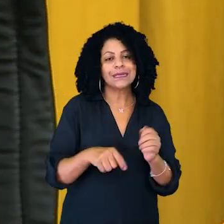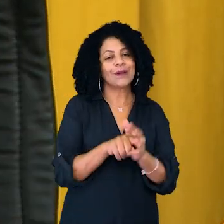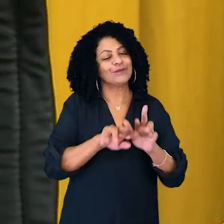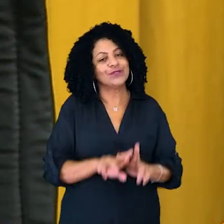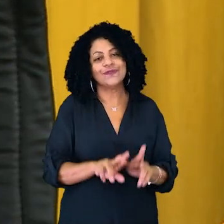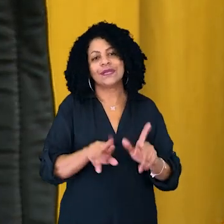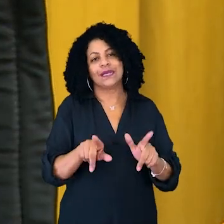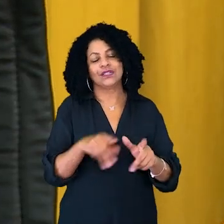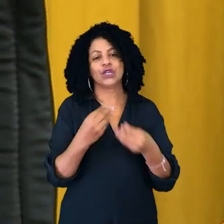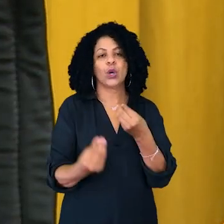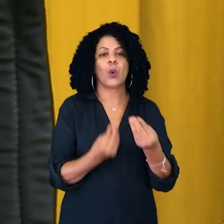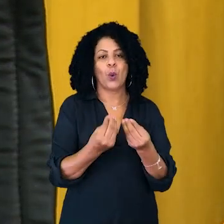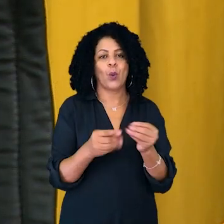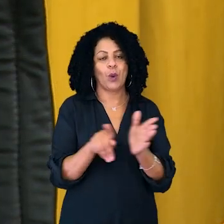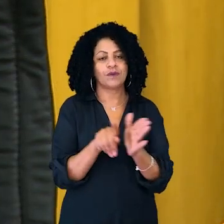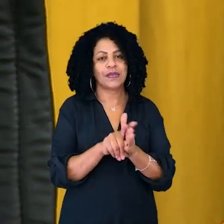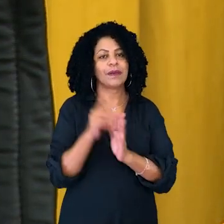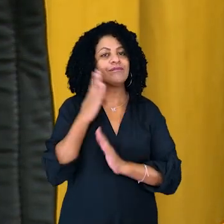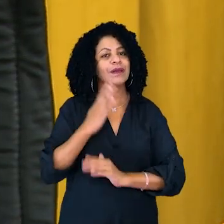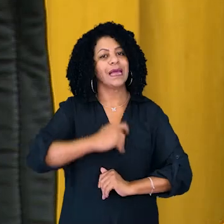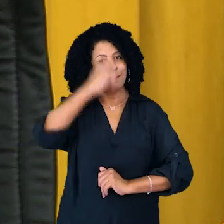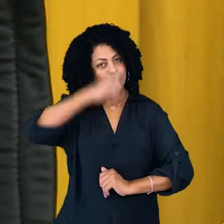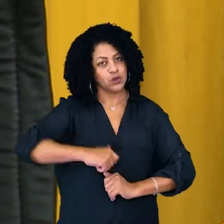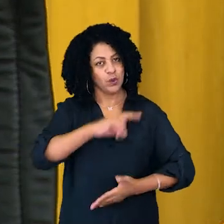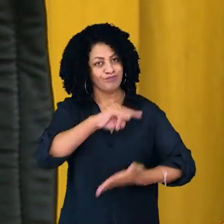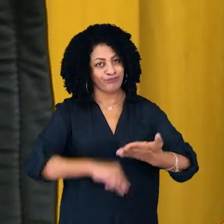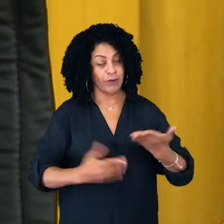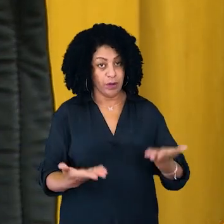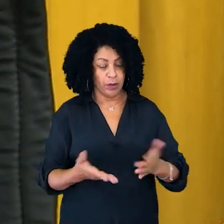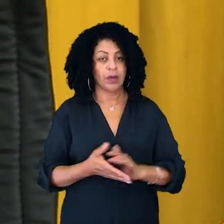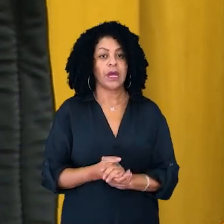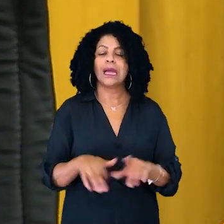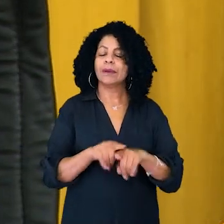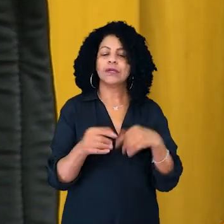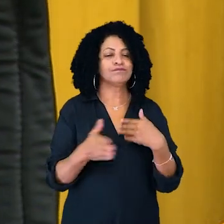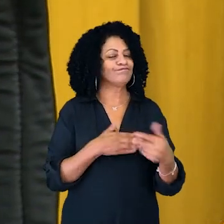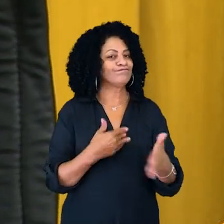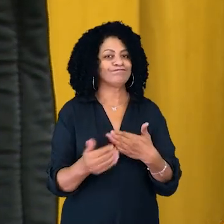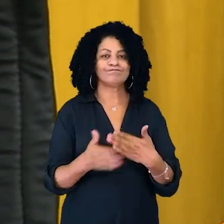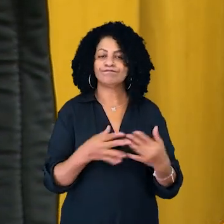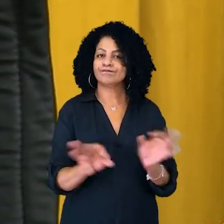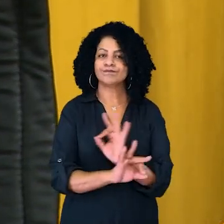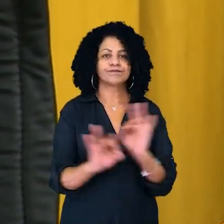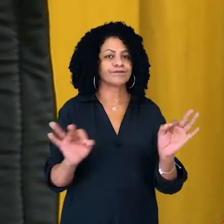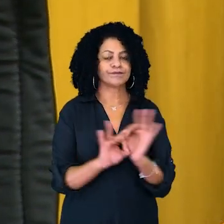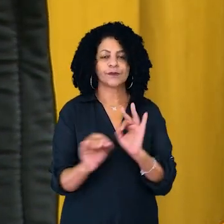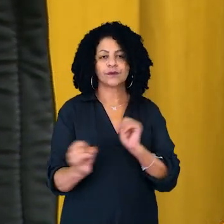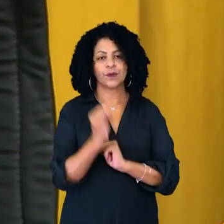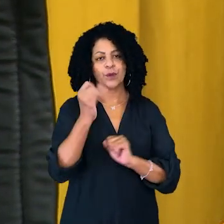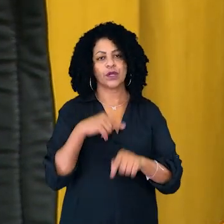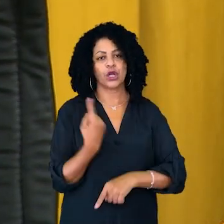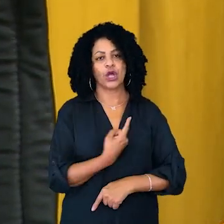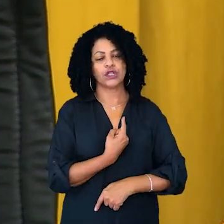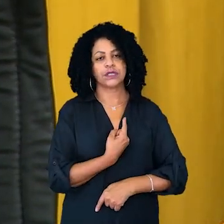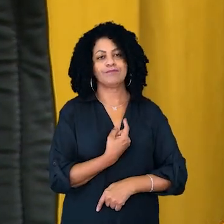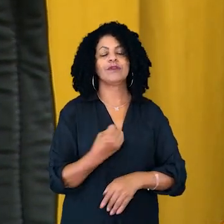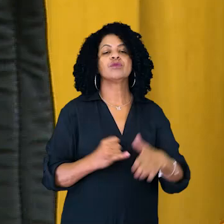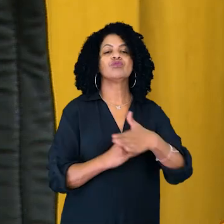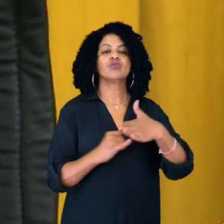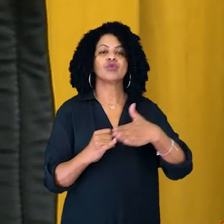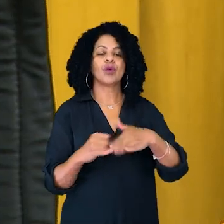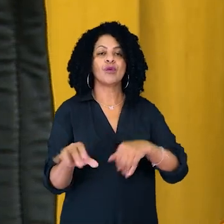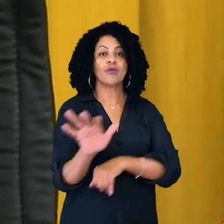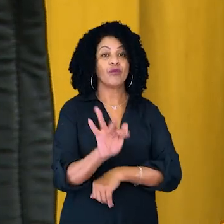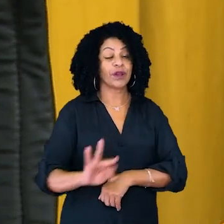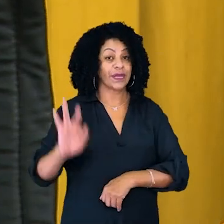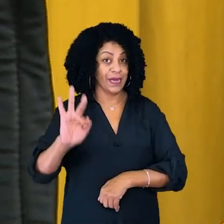portanto, diferentes dimensões da identidade pessoal. Mas, independentemente disso, o que a nossa Constituição Federal fala é